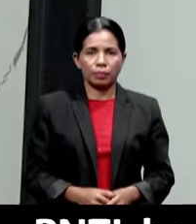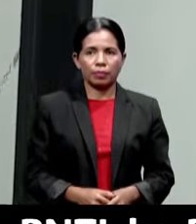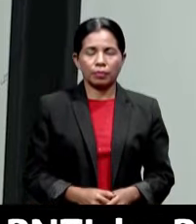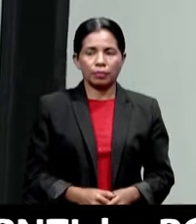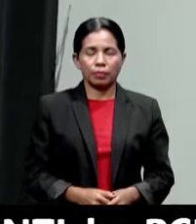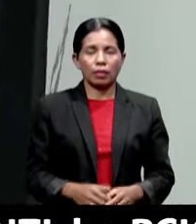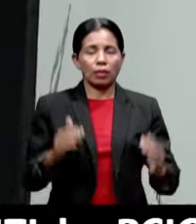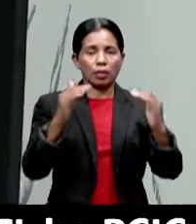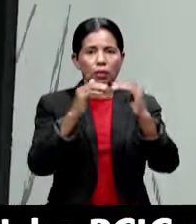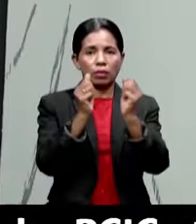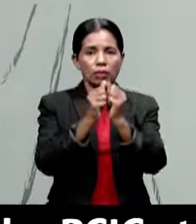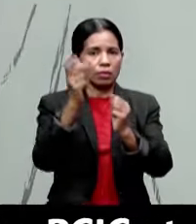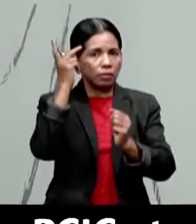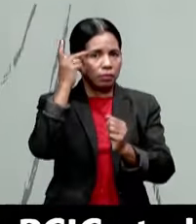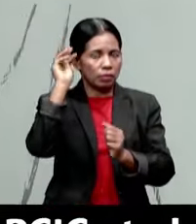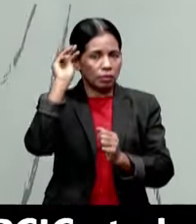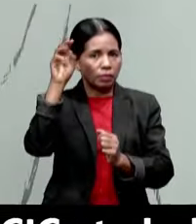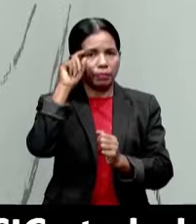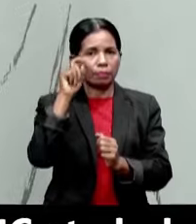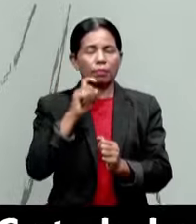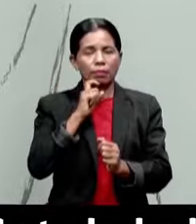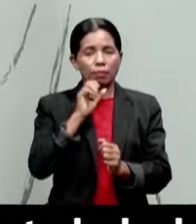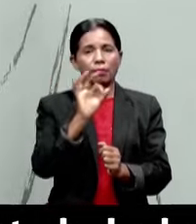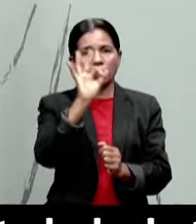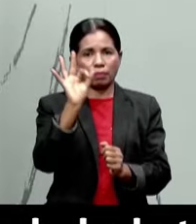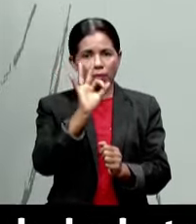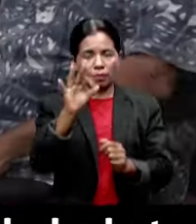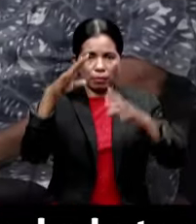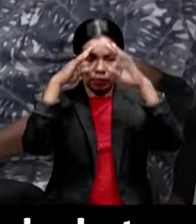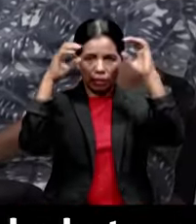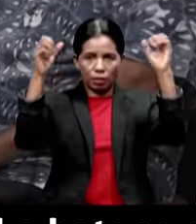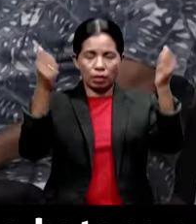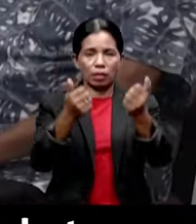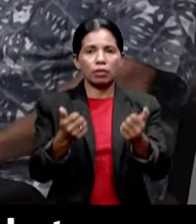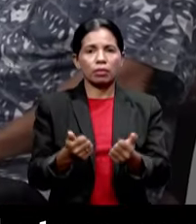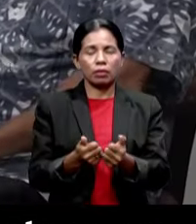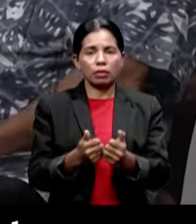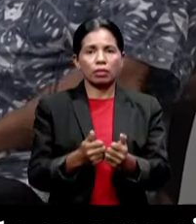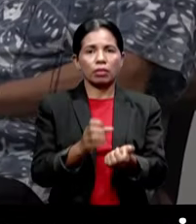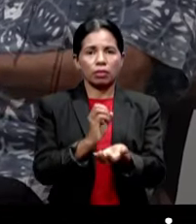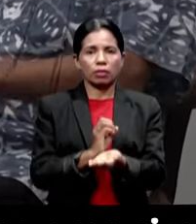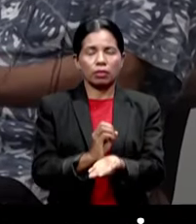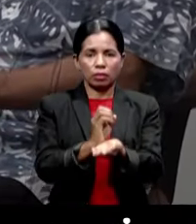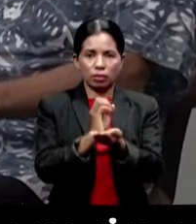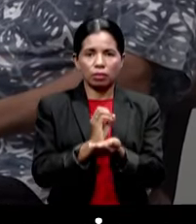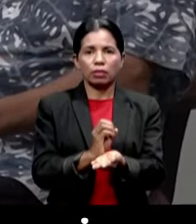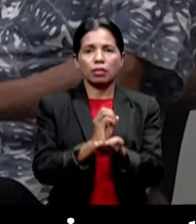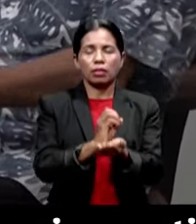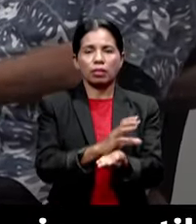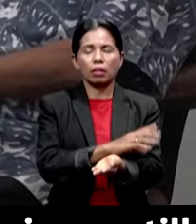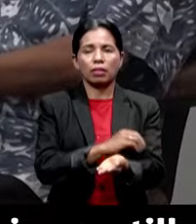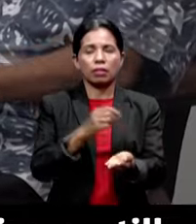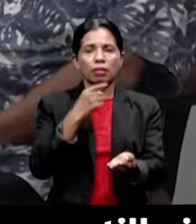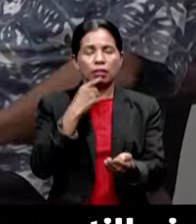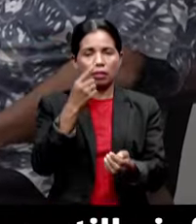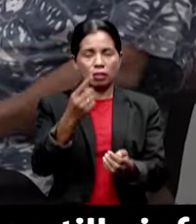Foi no encontro o primeiro-ministro Kairala Xanana Guzmão Sestane, presidente da Autoridade Região Administrativa Especial Ekusi Ambeno